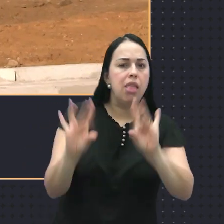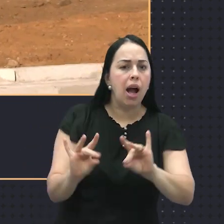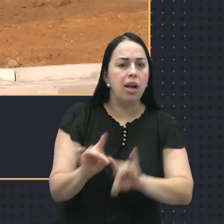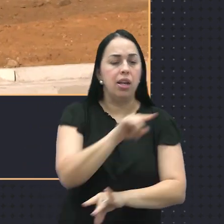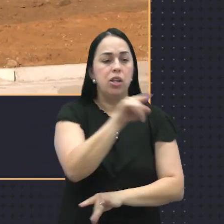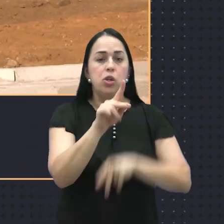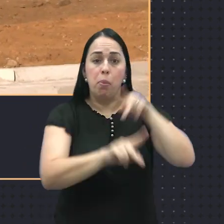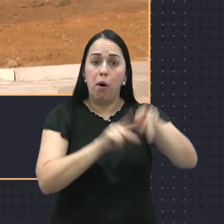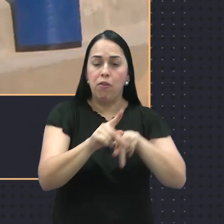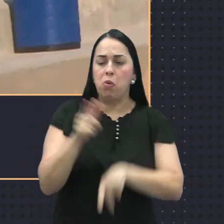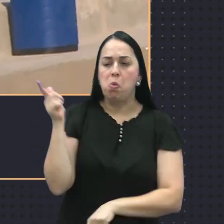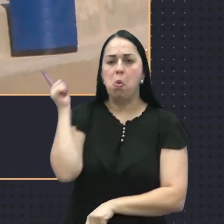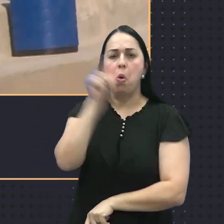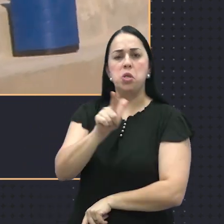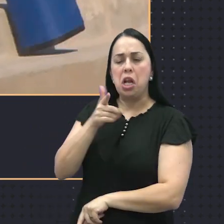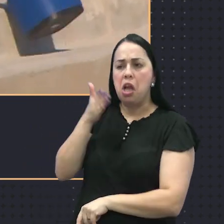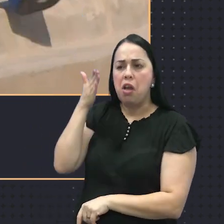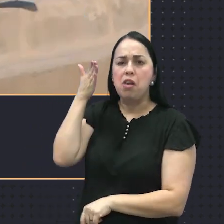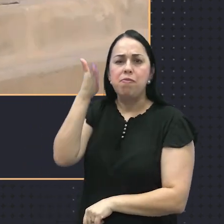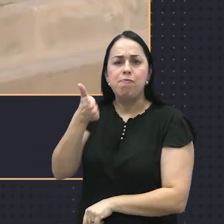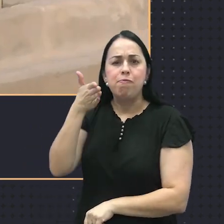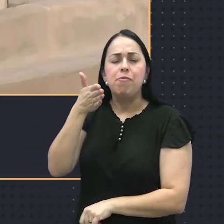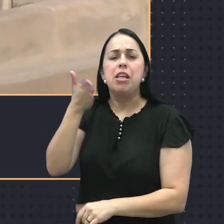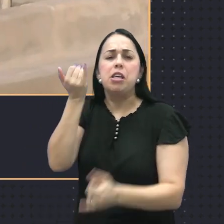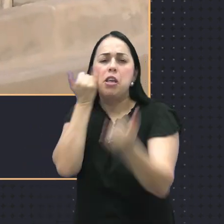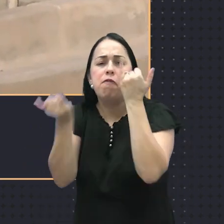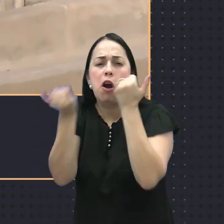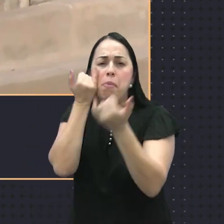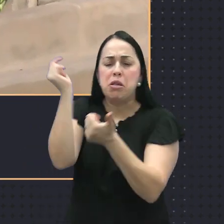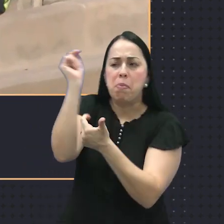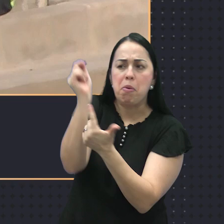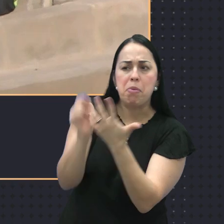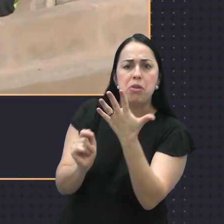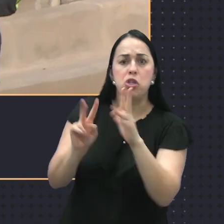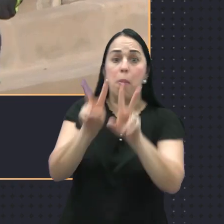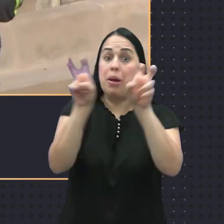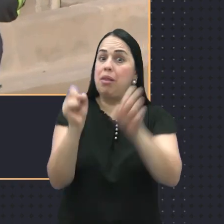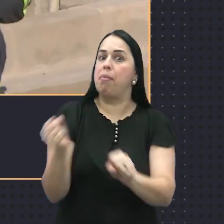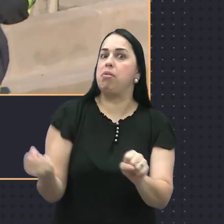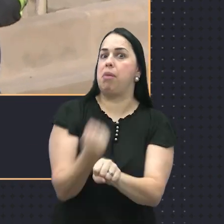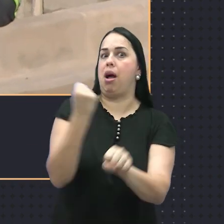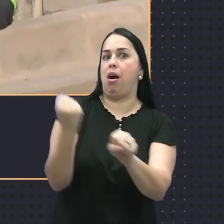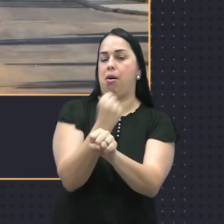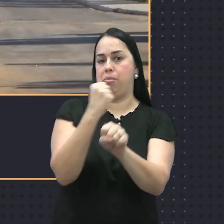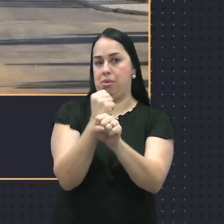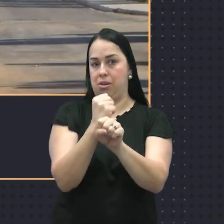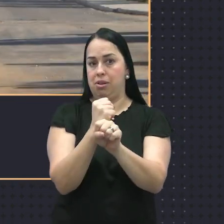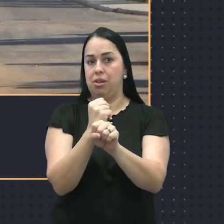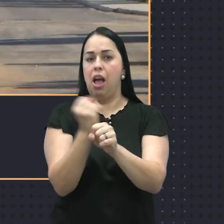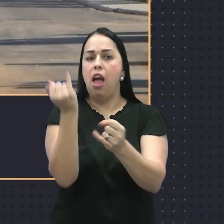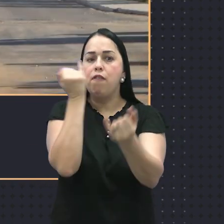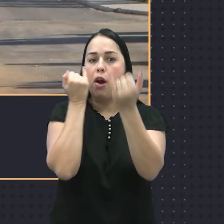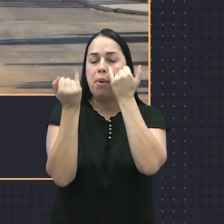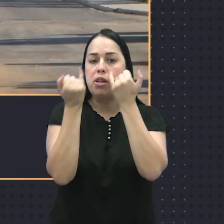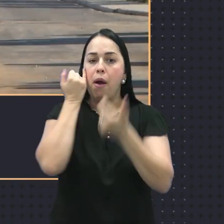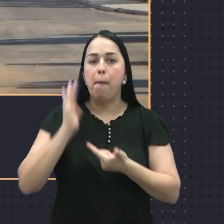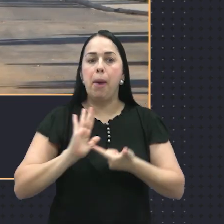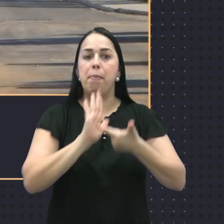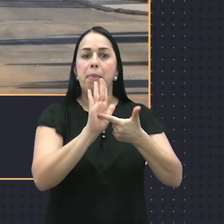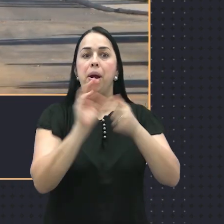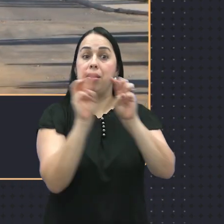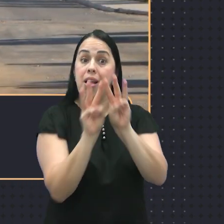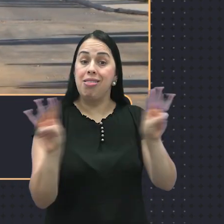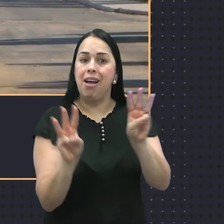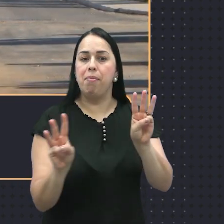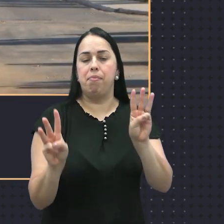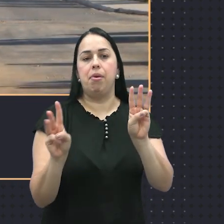população tenha acesso fácil a todas as informações que compõem o projeto de uma obra no município. Os dados serão exibidos em uma